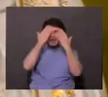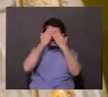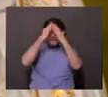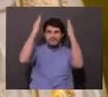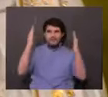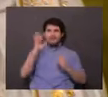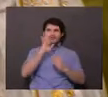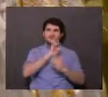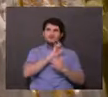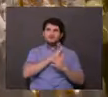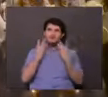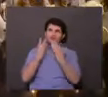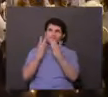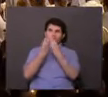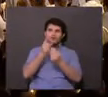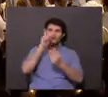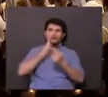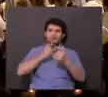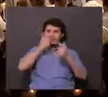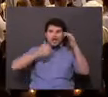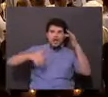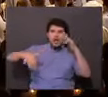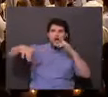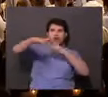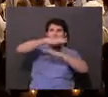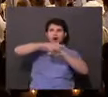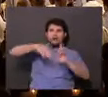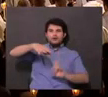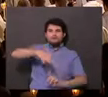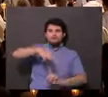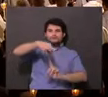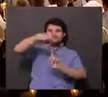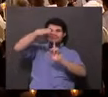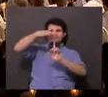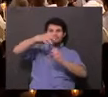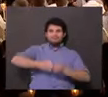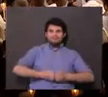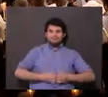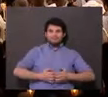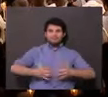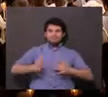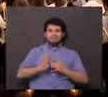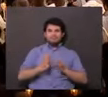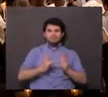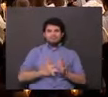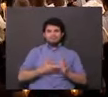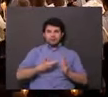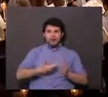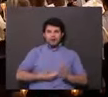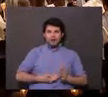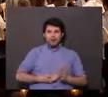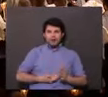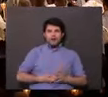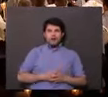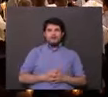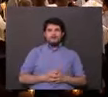Ave Maria, cheia de graça, o Senhor é convosco. Bendita sois vós entre as mulheres, e bendito é o fruto do